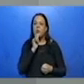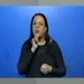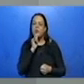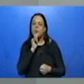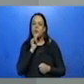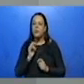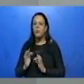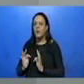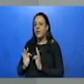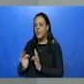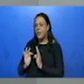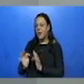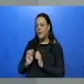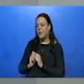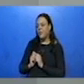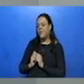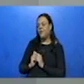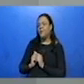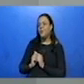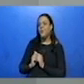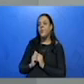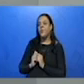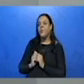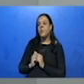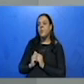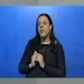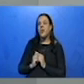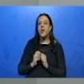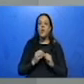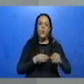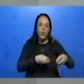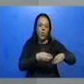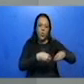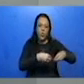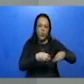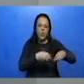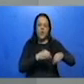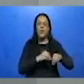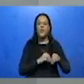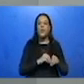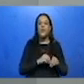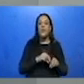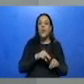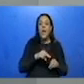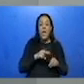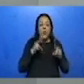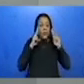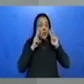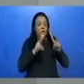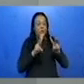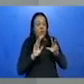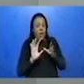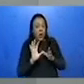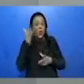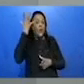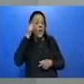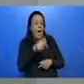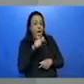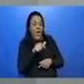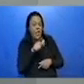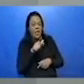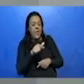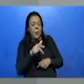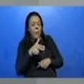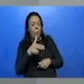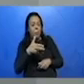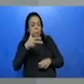técnica que a gente vai ver, às vezes de uma novela que você está assistindo, de repente acontece uma coisa, você acha que fulano é o bandido,